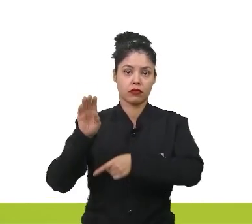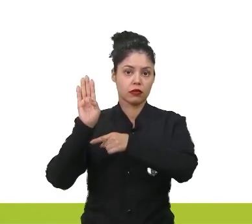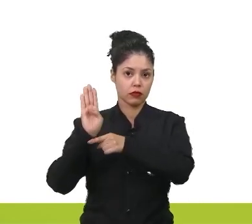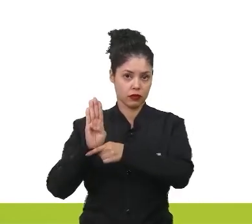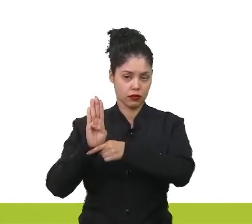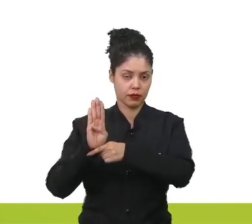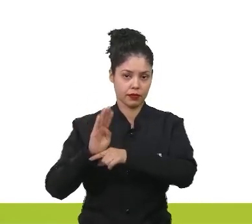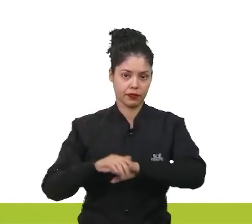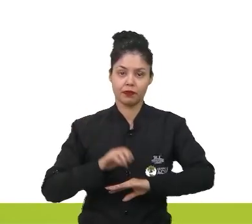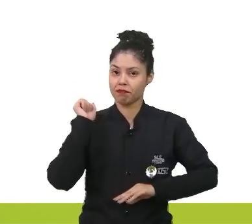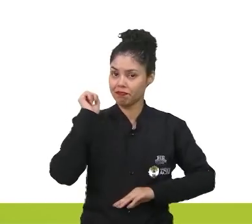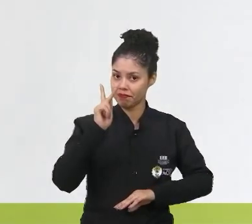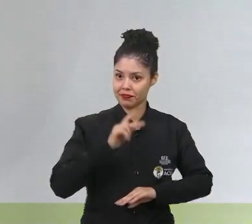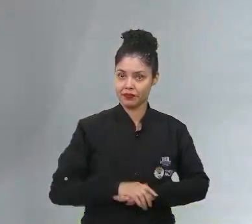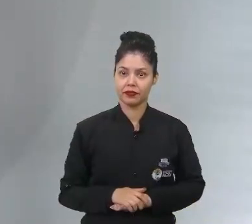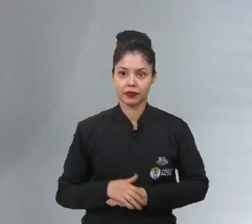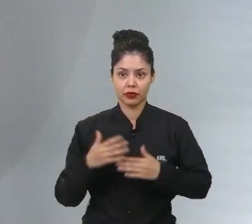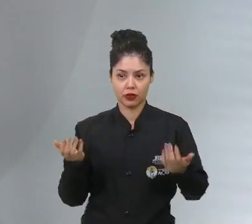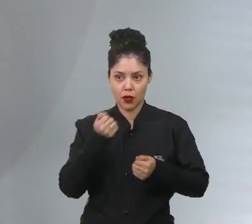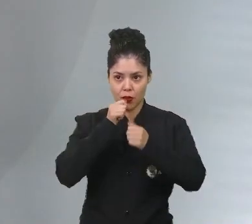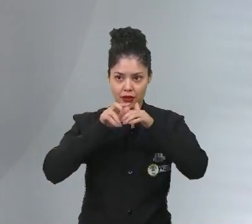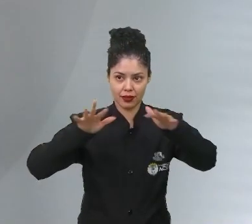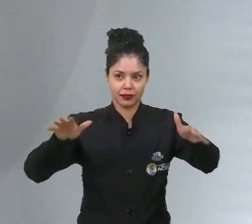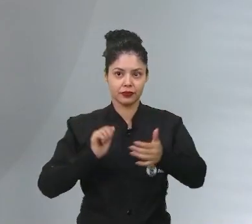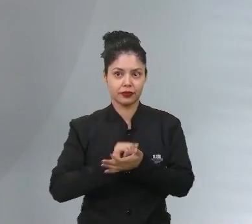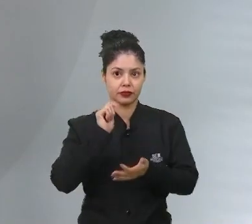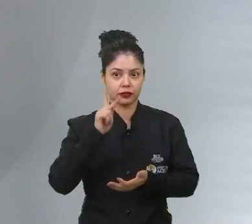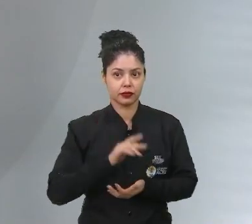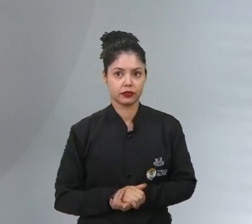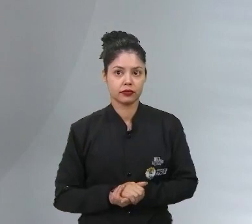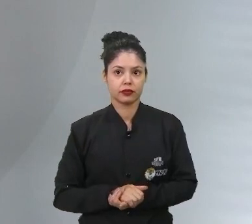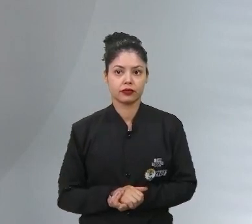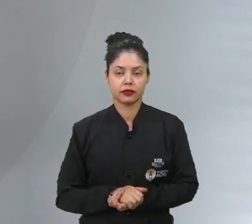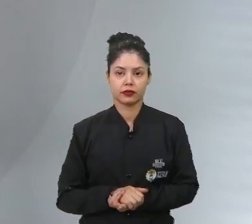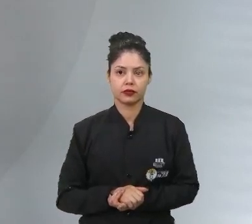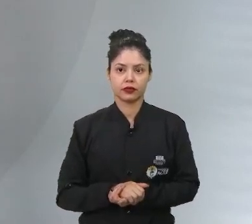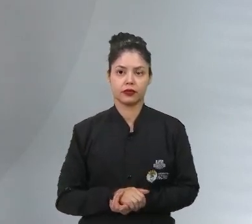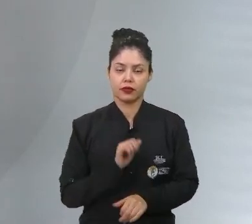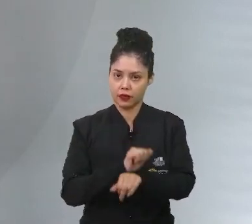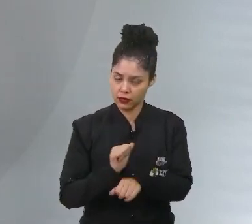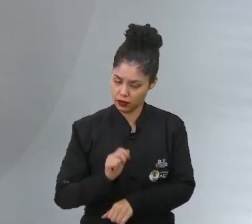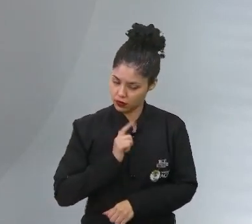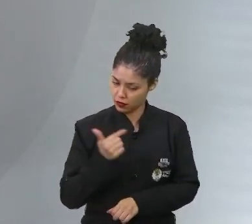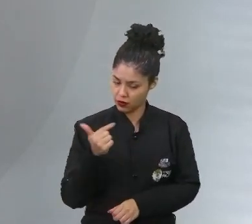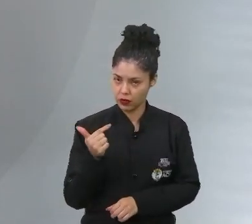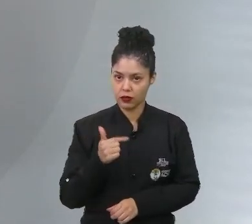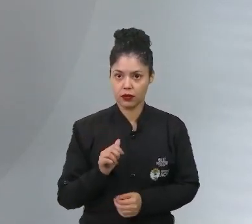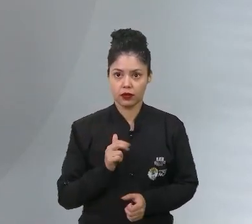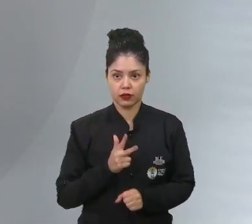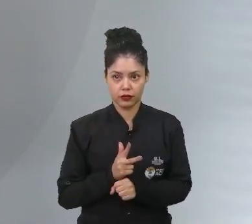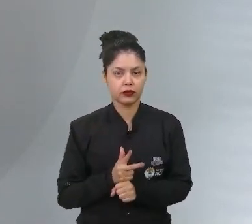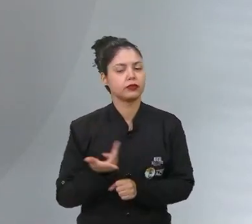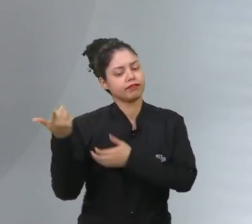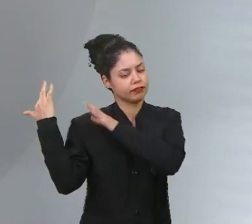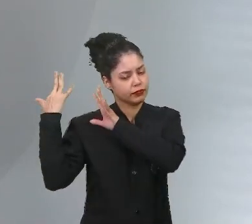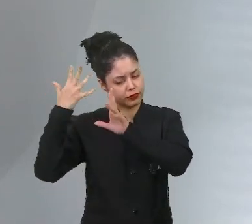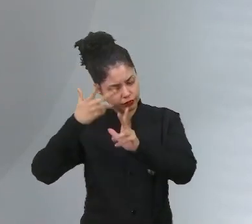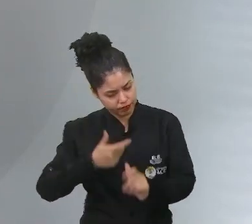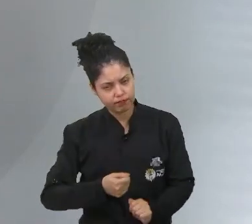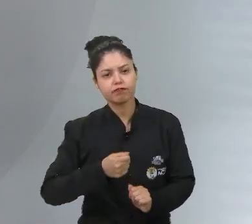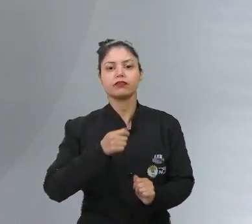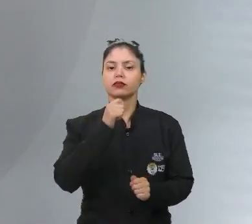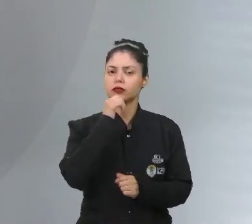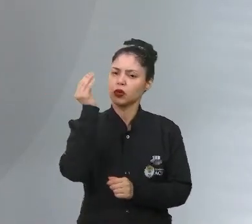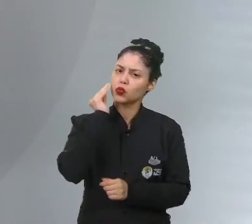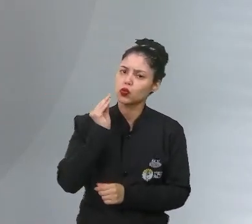B, ok? De bênção. Ok, pessoal? Vamos lá, vamos parar não, vamos para a segunda, para o vídeo aí, dá uma revisada,